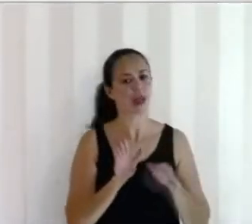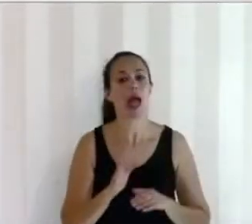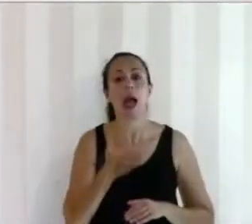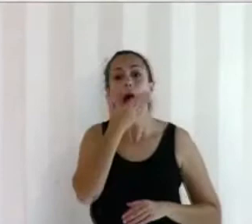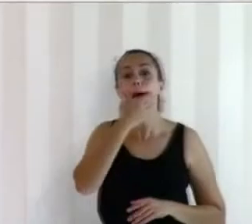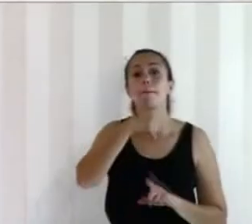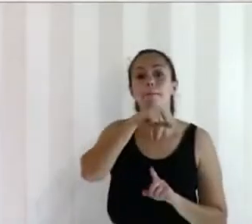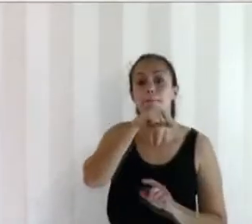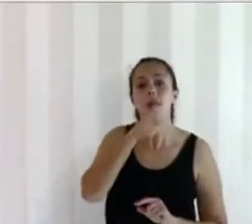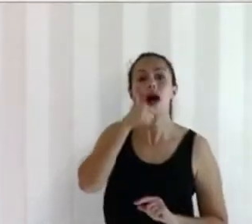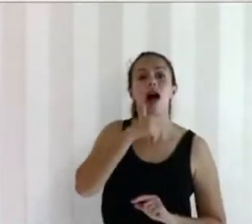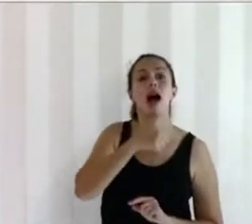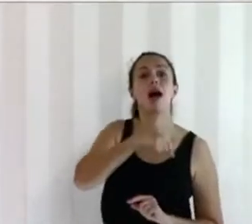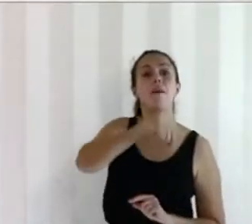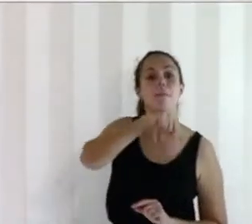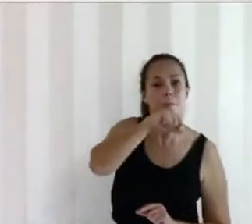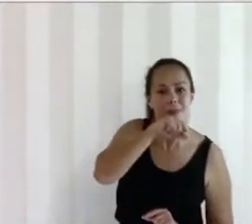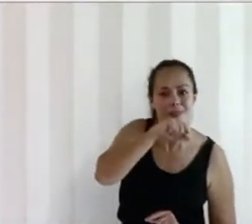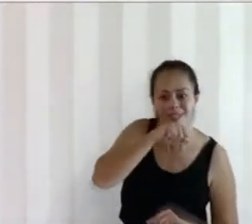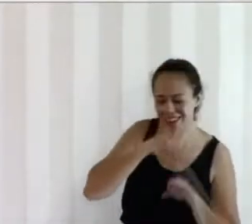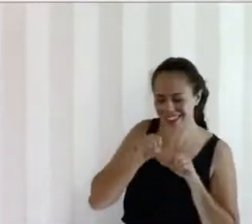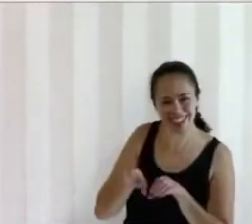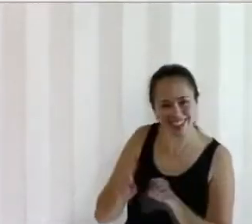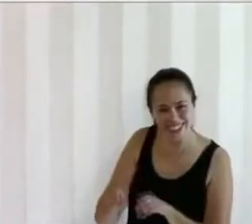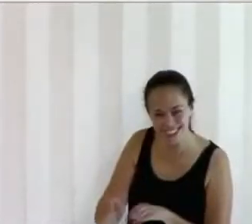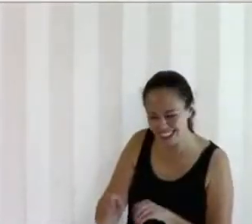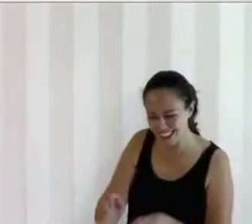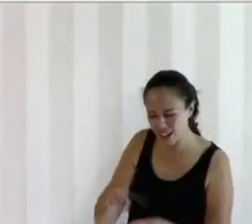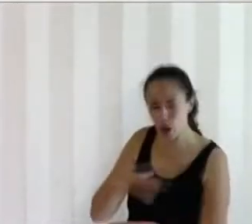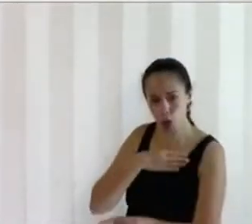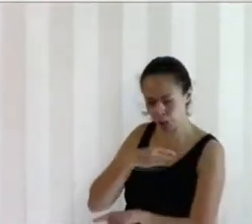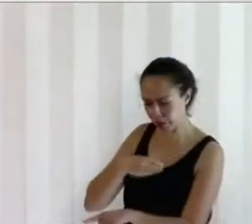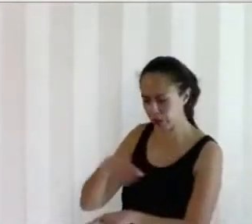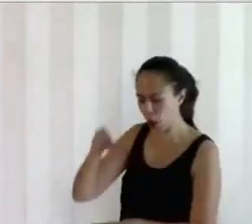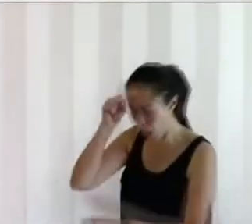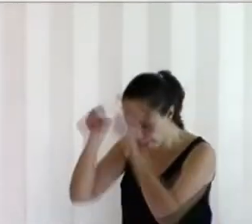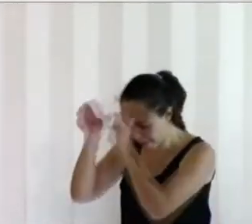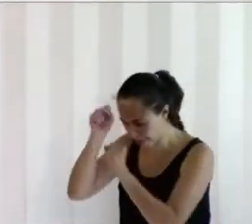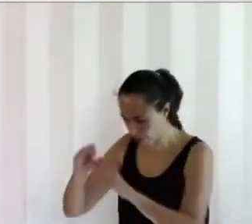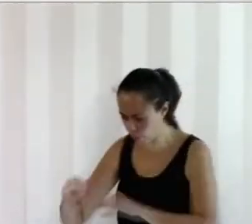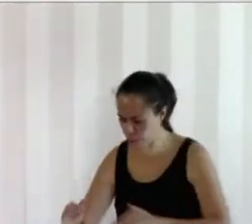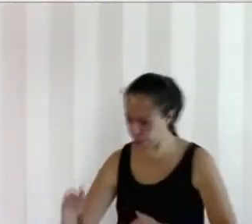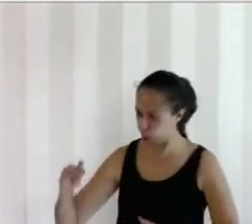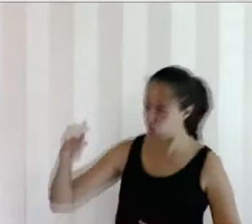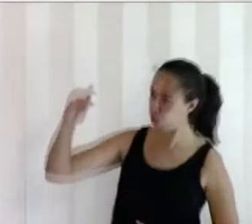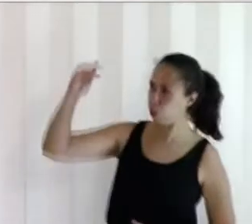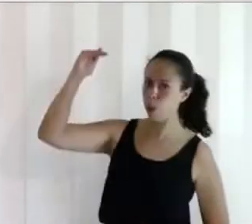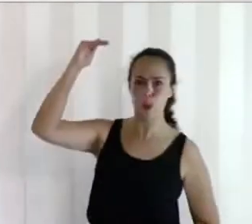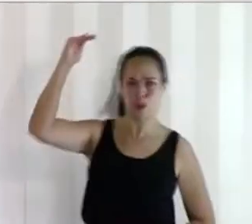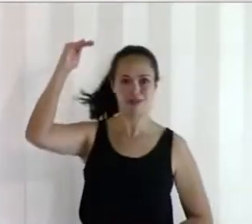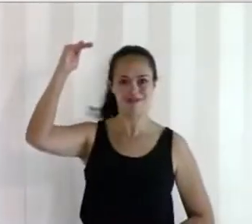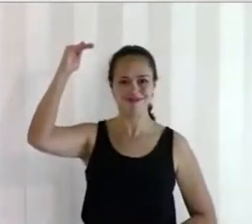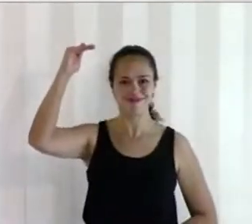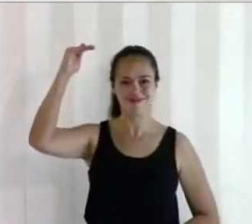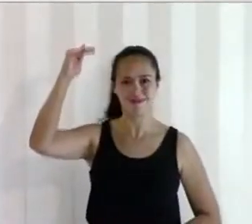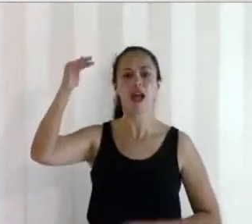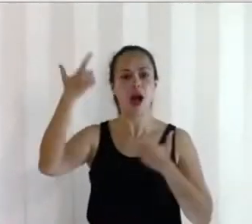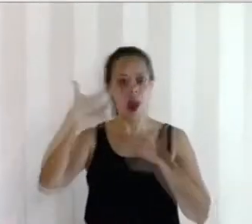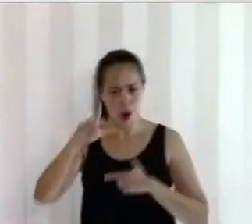o conjunto de ensinos passados dos pais para os filhos e seus comentários, chamados